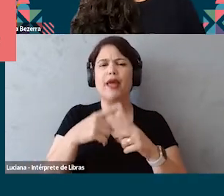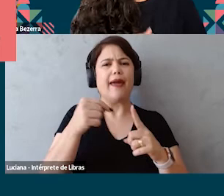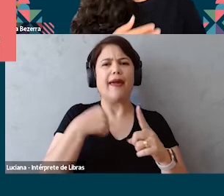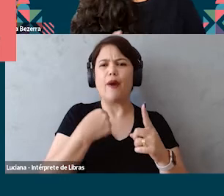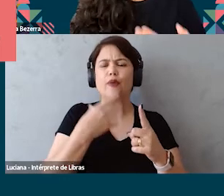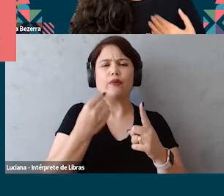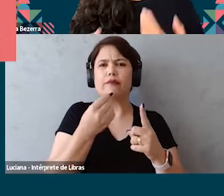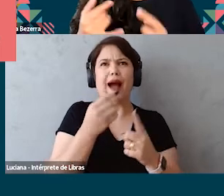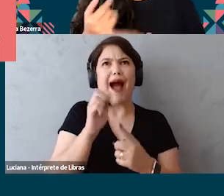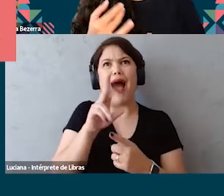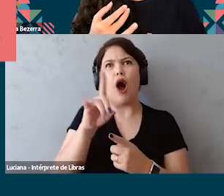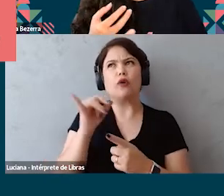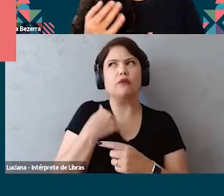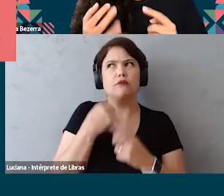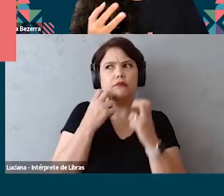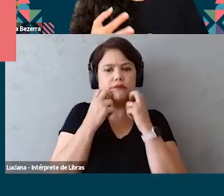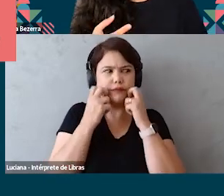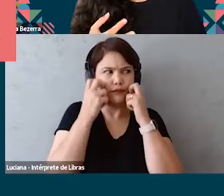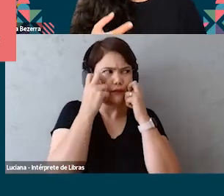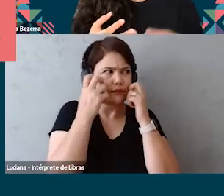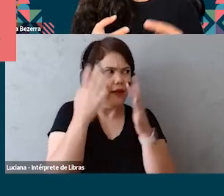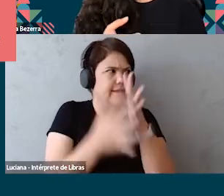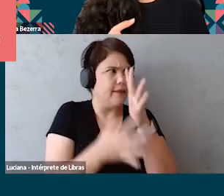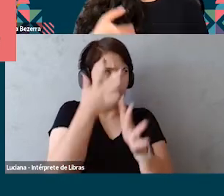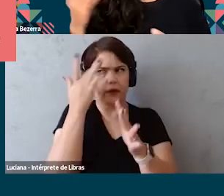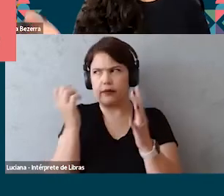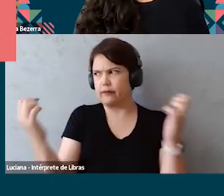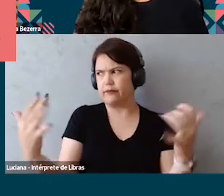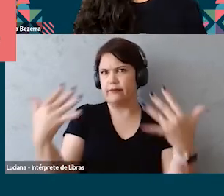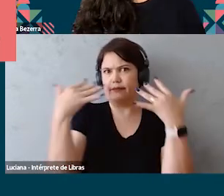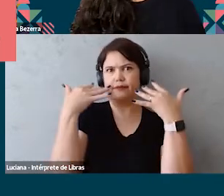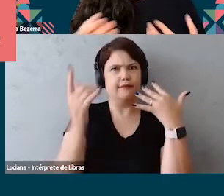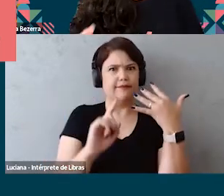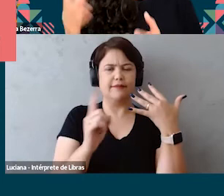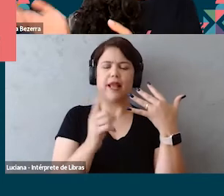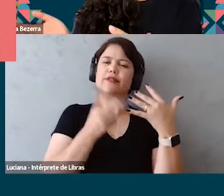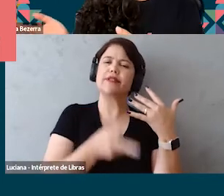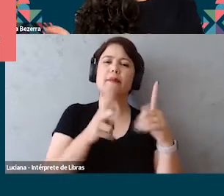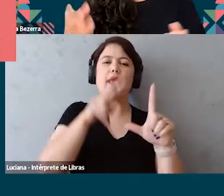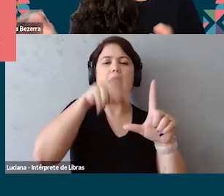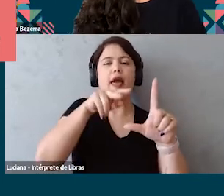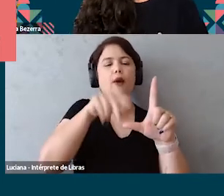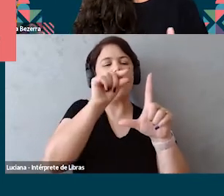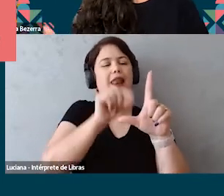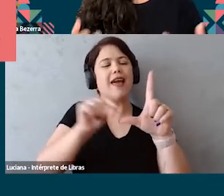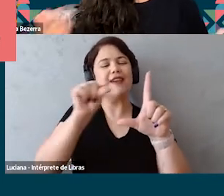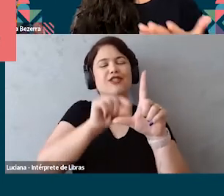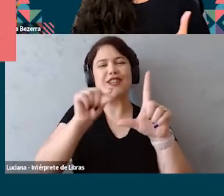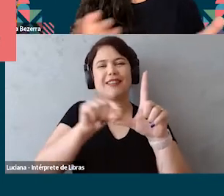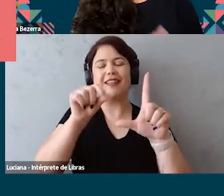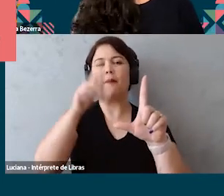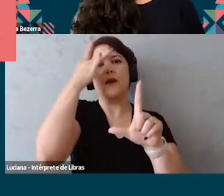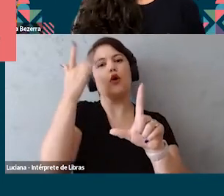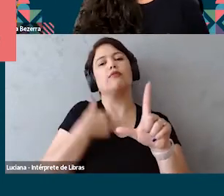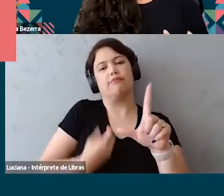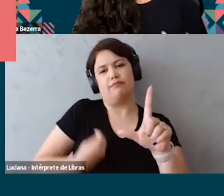vídeos, porque para mim eu não posso ligar o áudio porque eu tenho vergonha, não queria atrapalhar as outras pessoas, e aí eu sempre leio os que têm legenda, ou